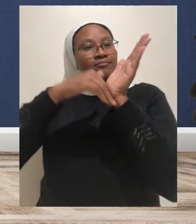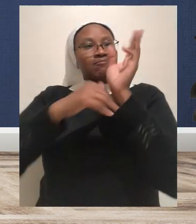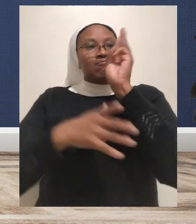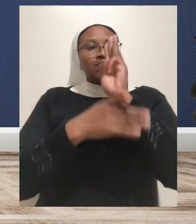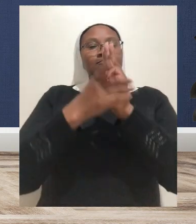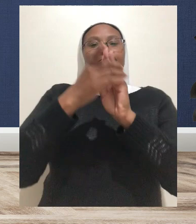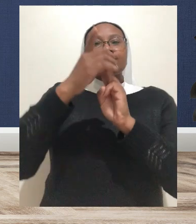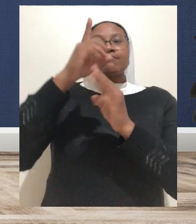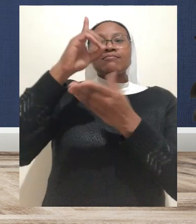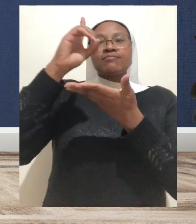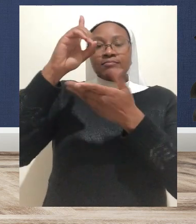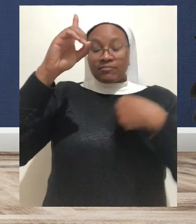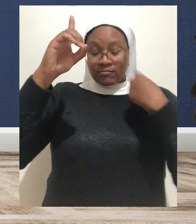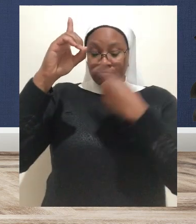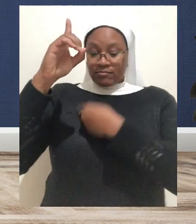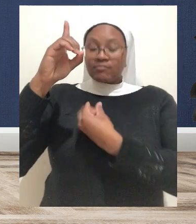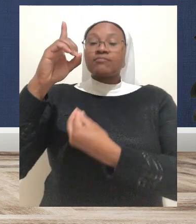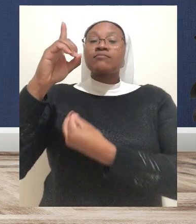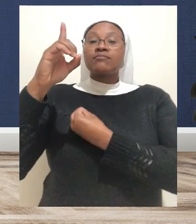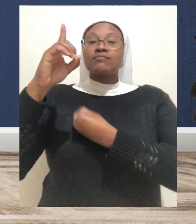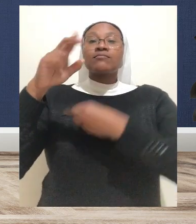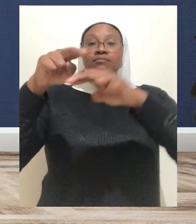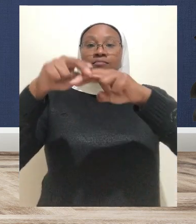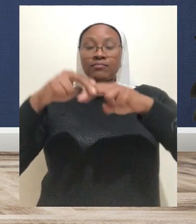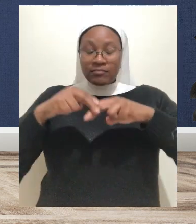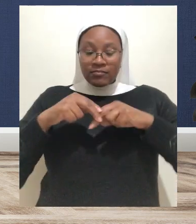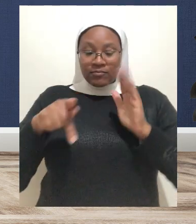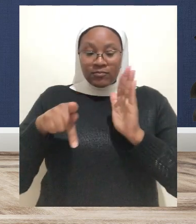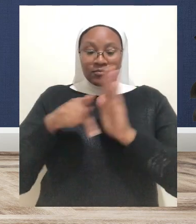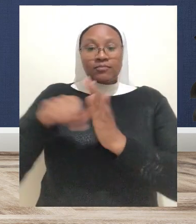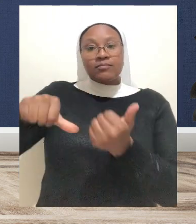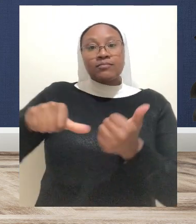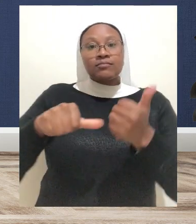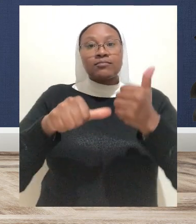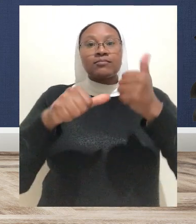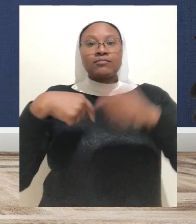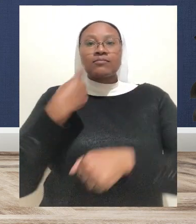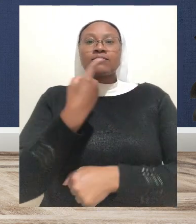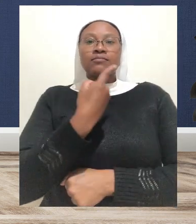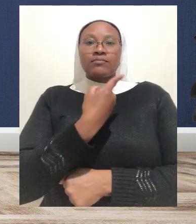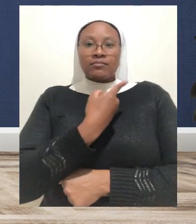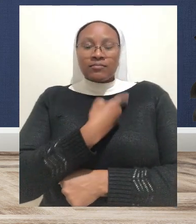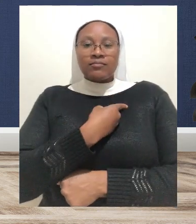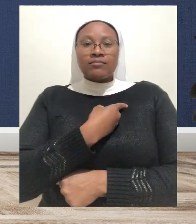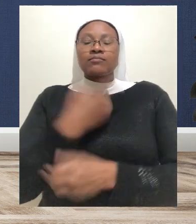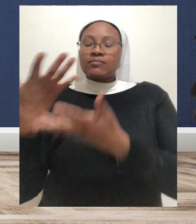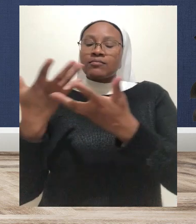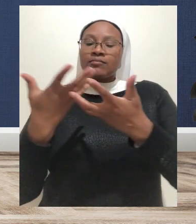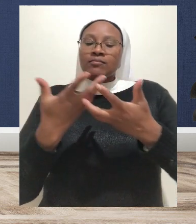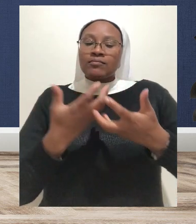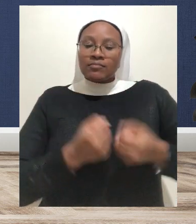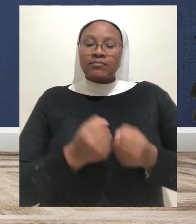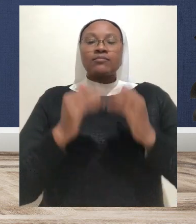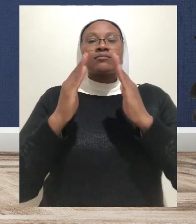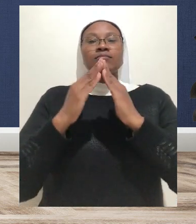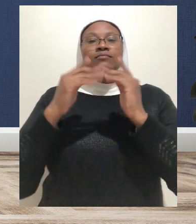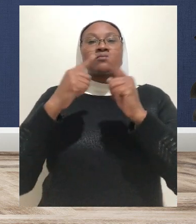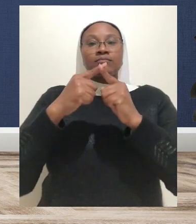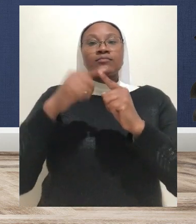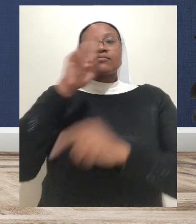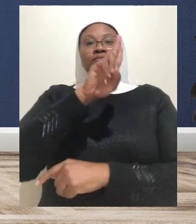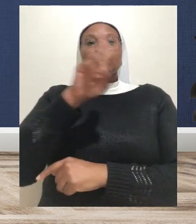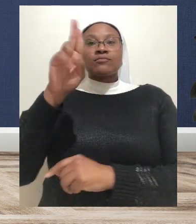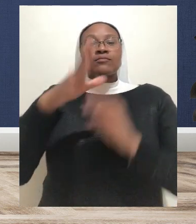é o mistério trinitário ao qual vivemos a partir do nosso próprio batismo, ao qual somos acolhidos na